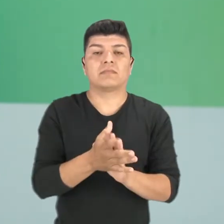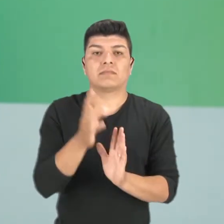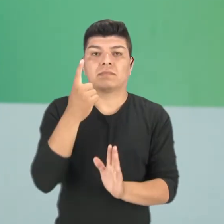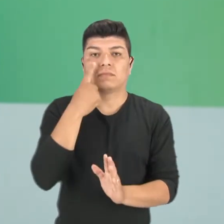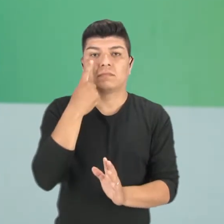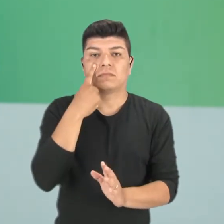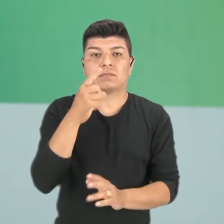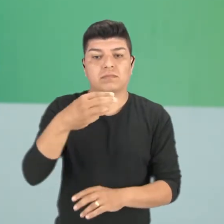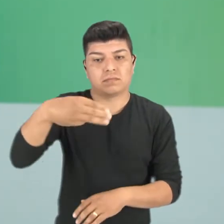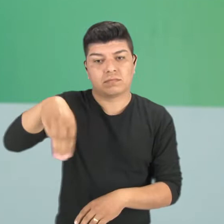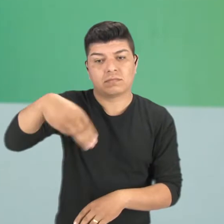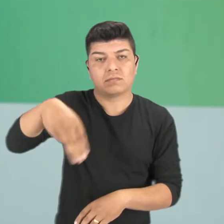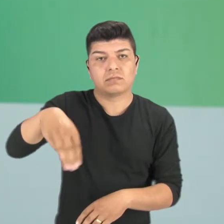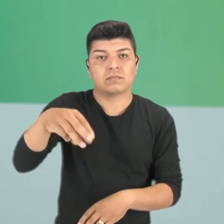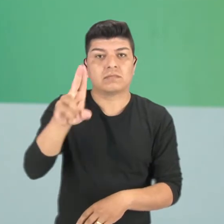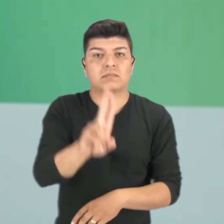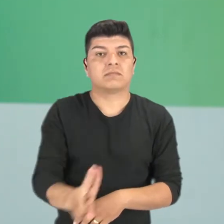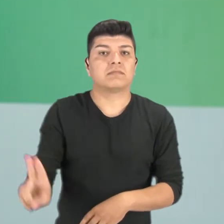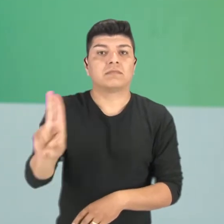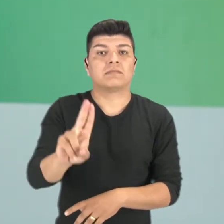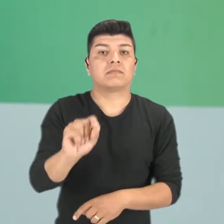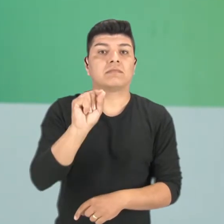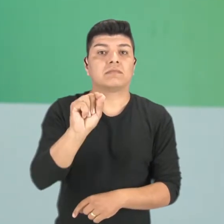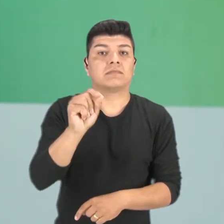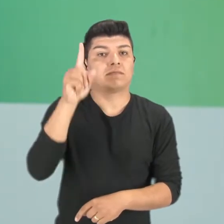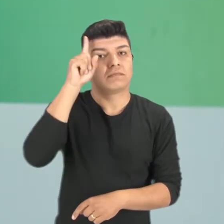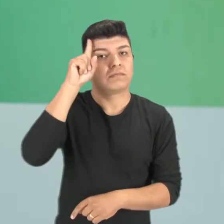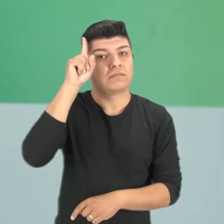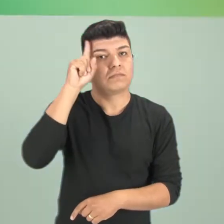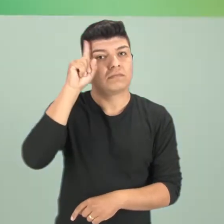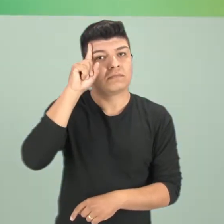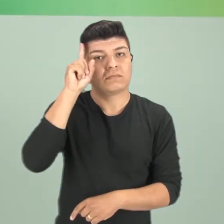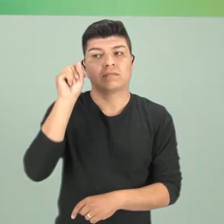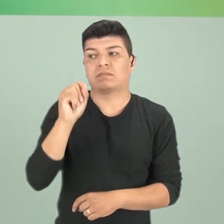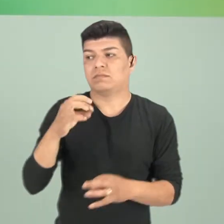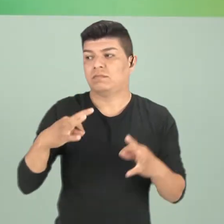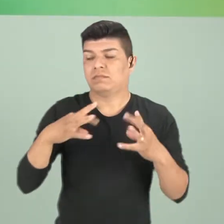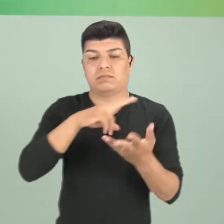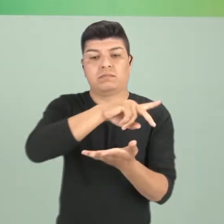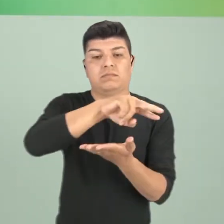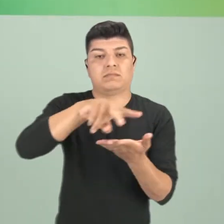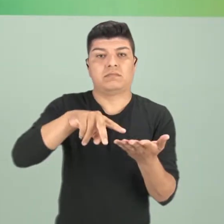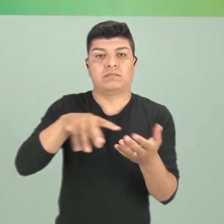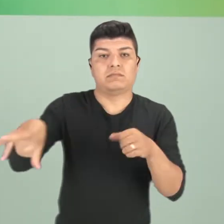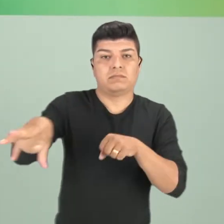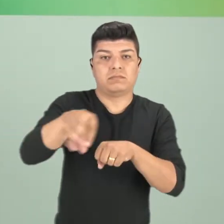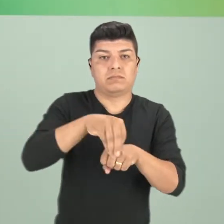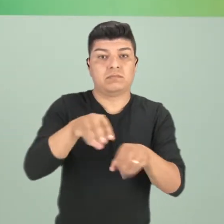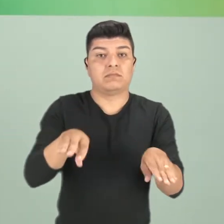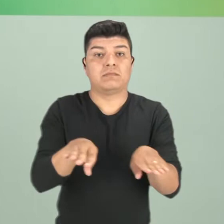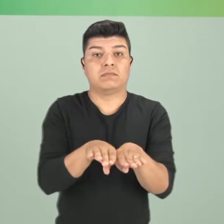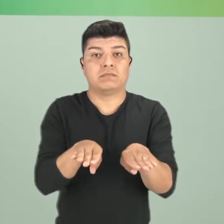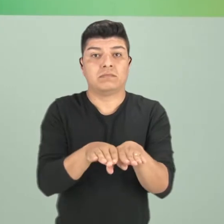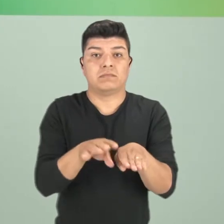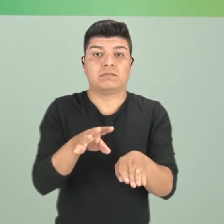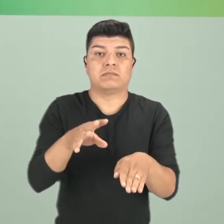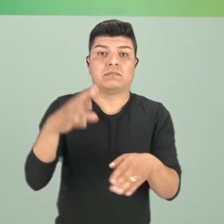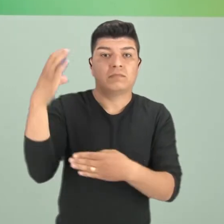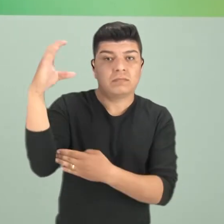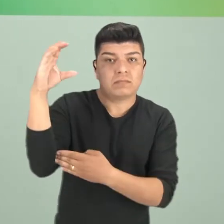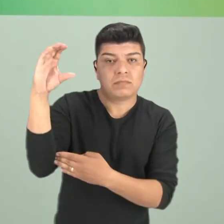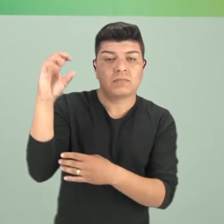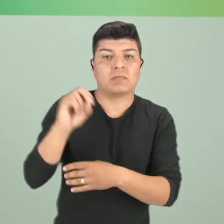que a matemática ela tem aplicabilidade no nosso cotidiano e em todas as áreas de conhecimento, seja ela